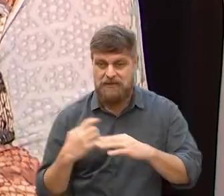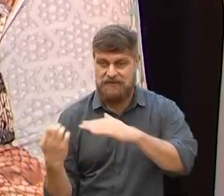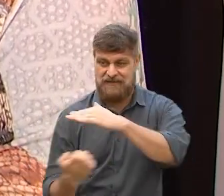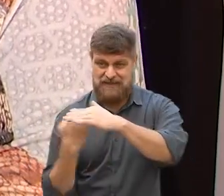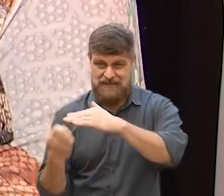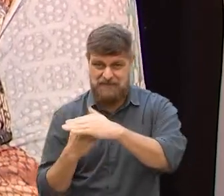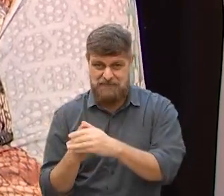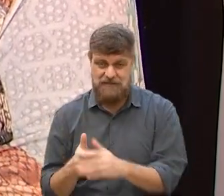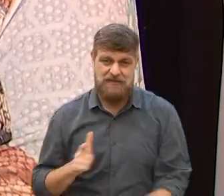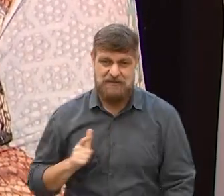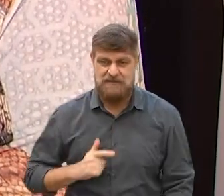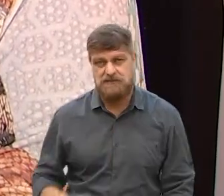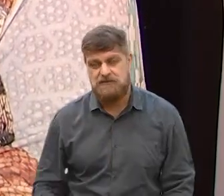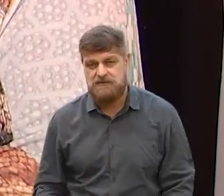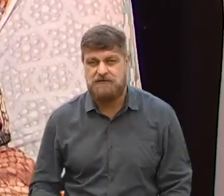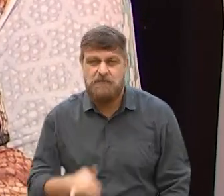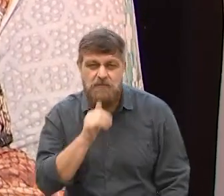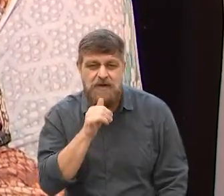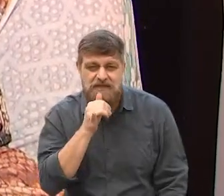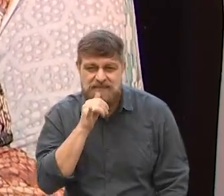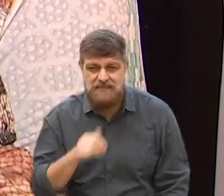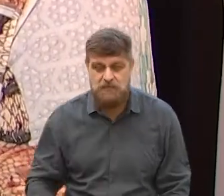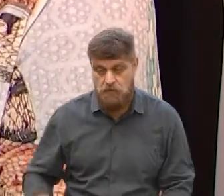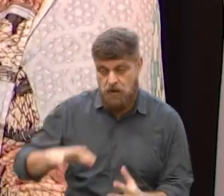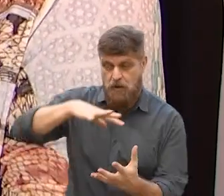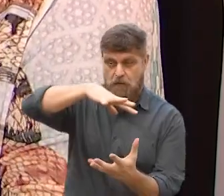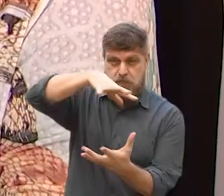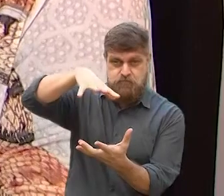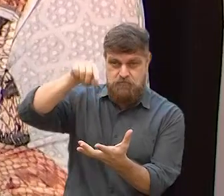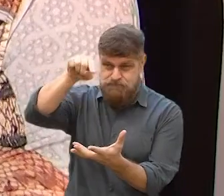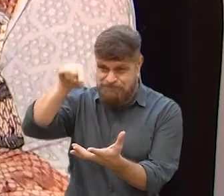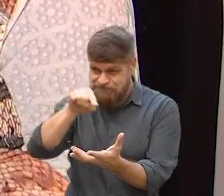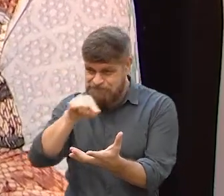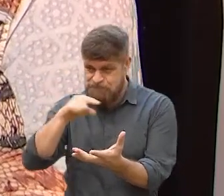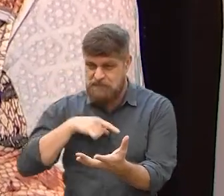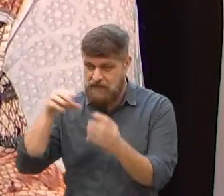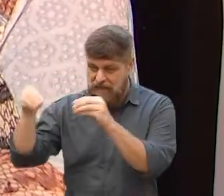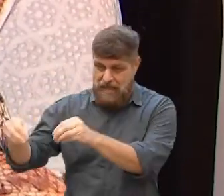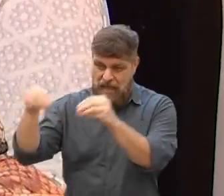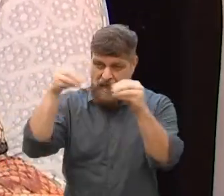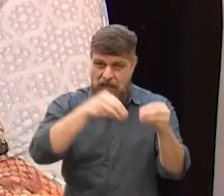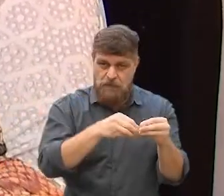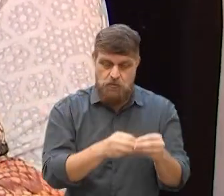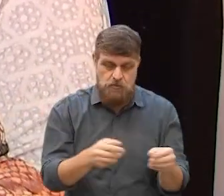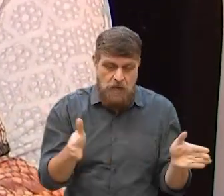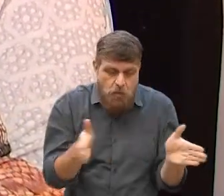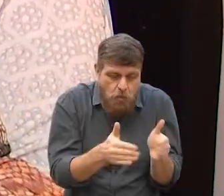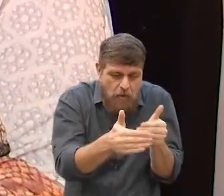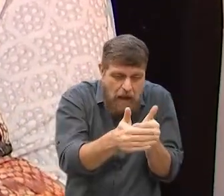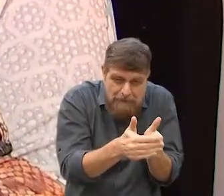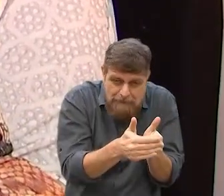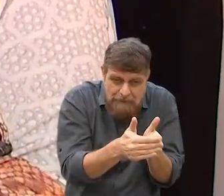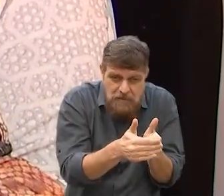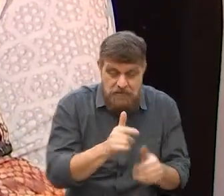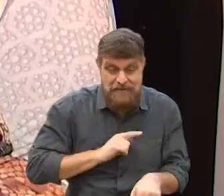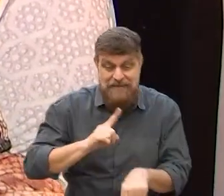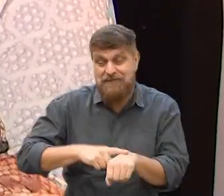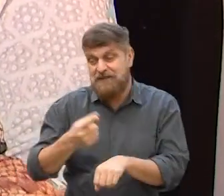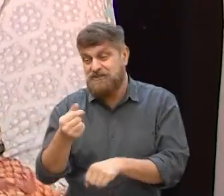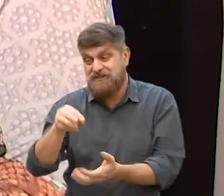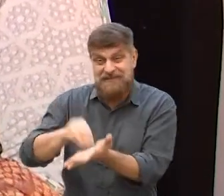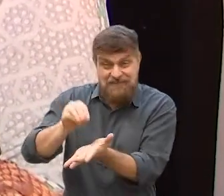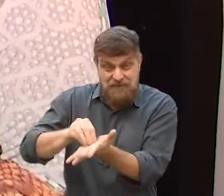para não pensar nos sintomas. Com o empenho, a corretora ia ganhando cada vez mais a